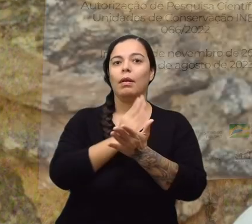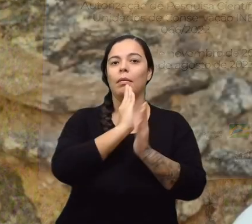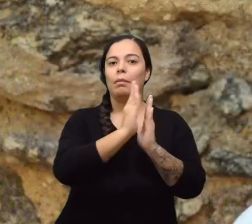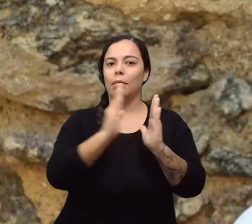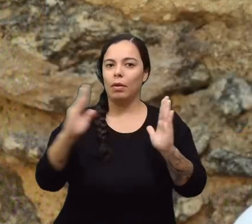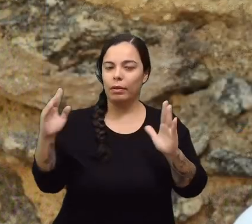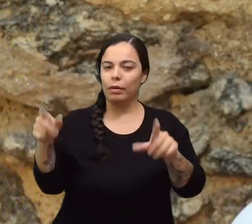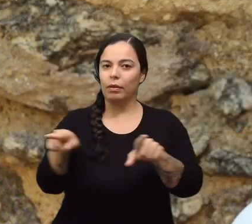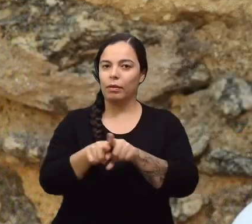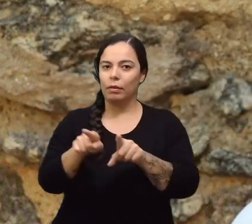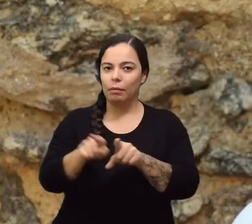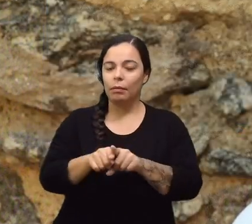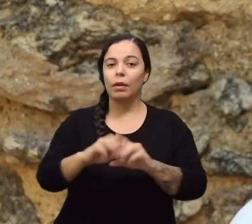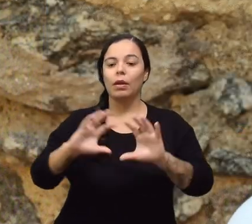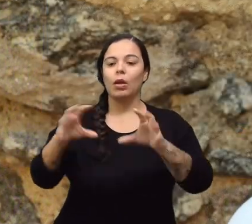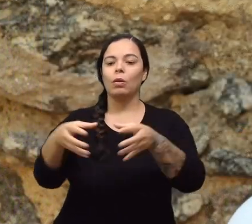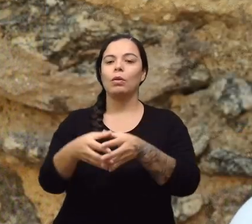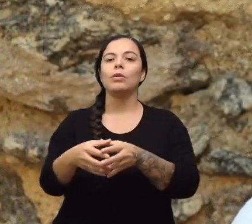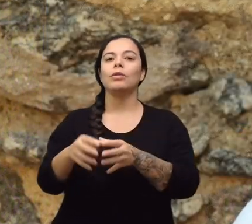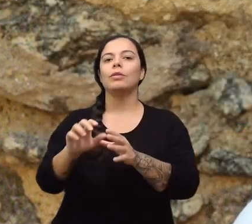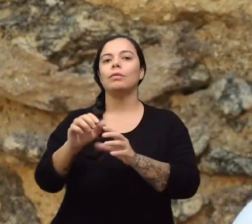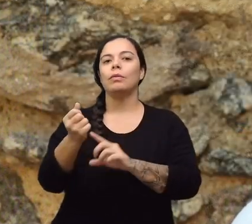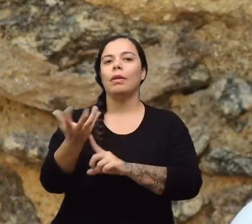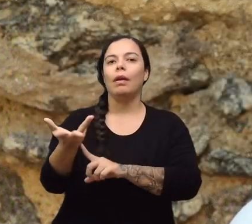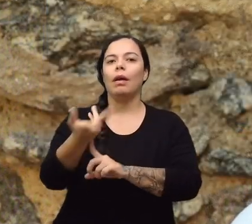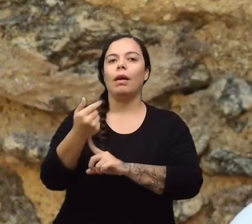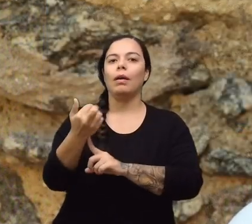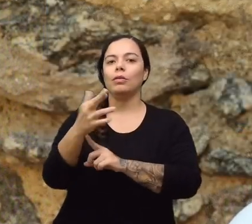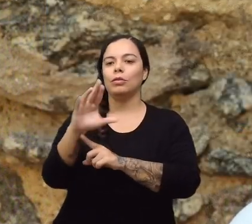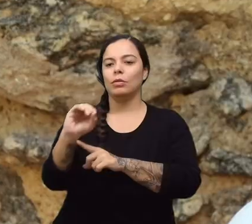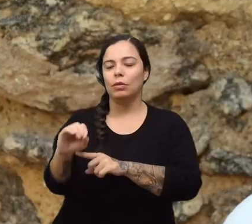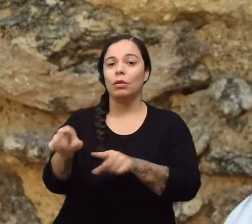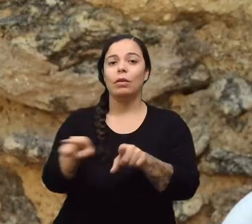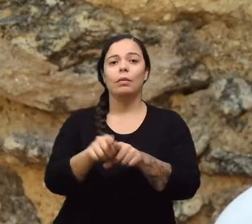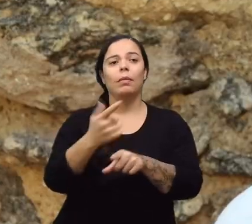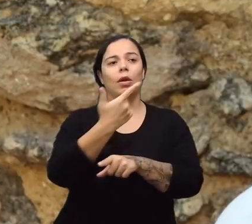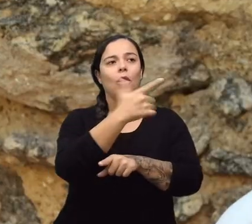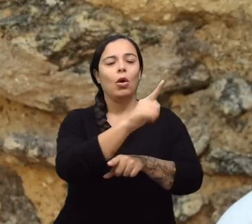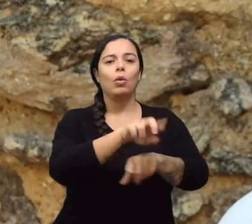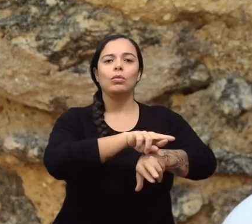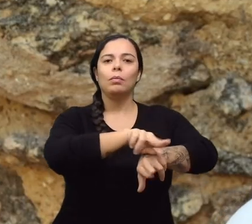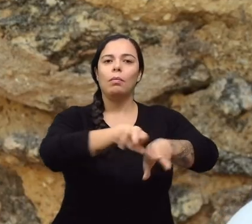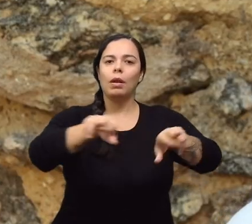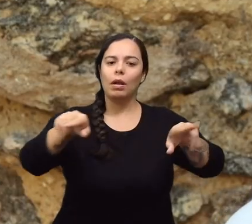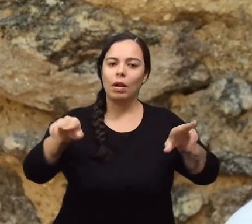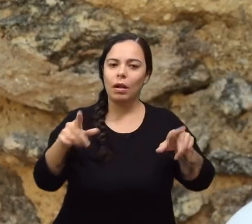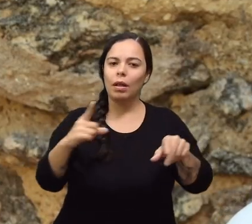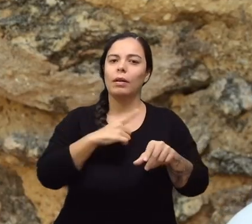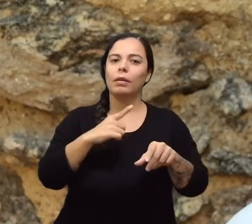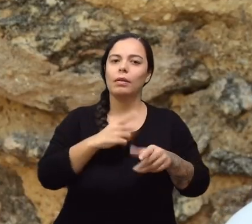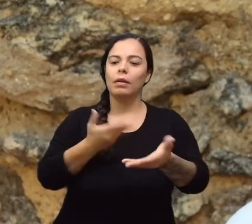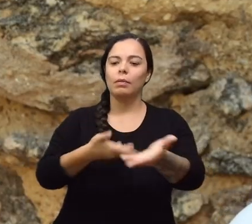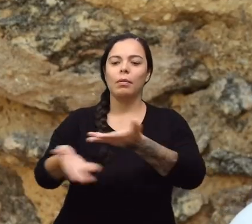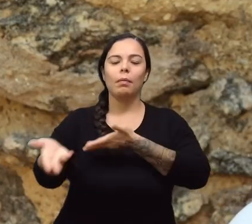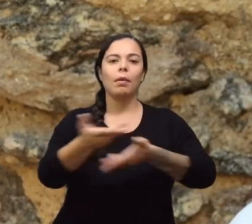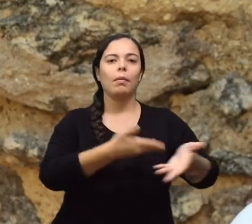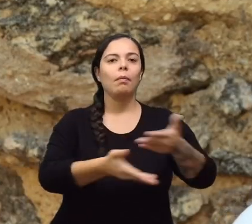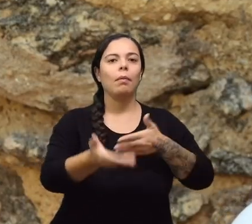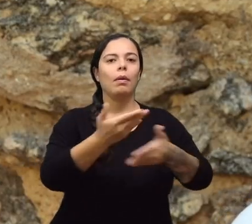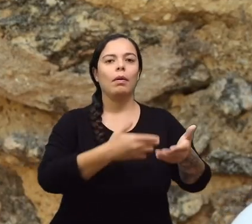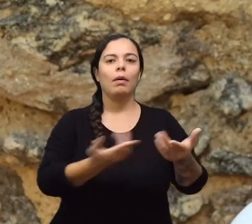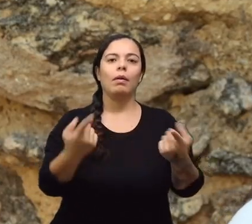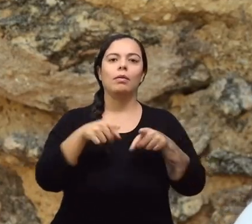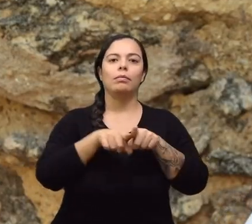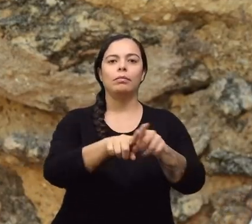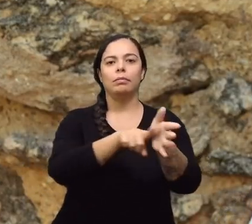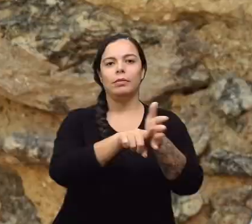né, Biblioteca do Engenho do Mato, o coletivo do Arte em Rede, RO, e entre vários outros que a gente tem aí colaborando